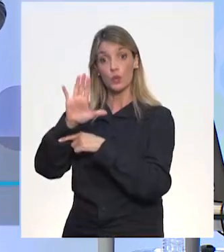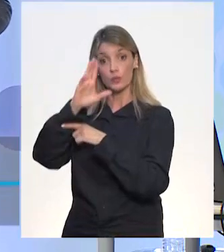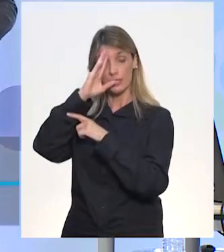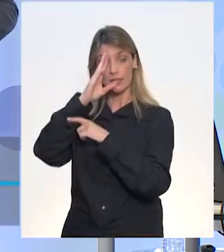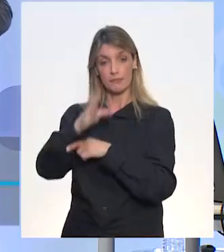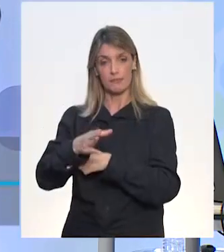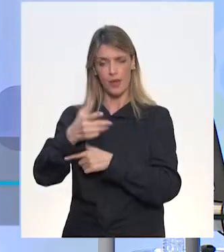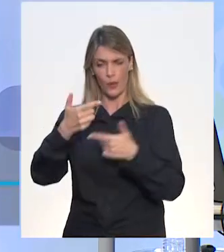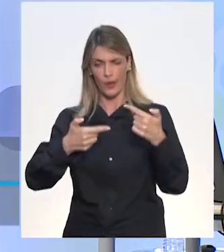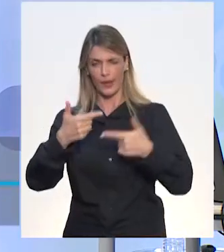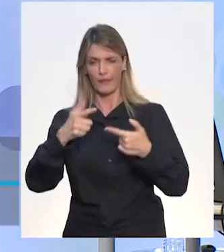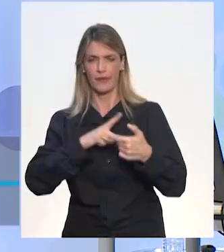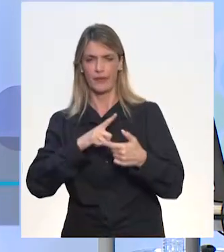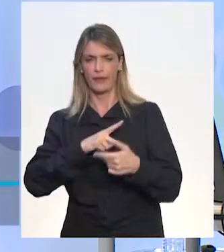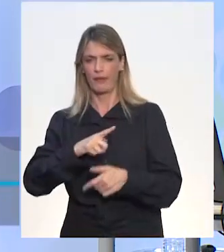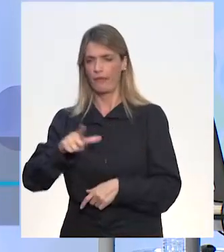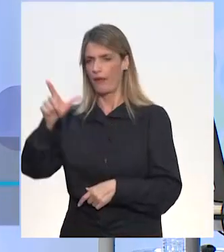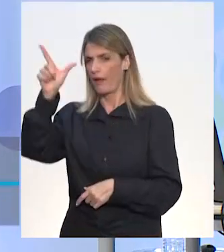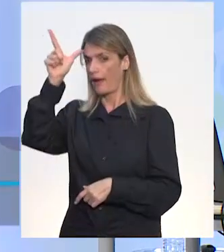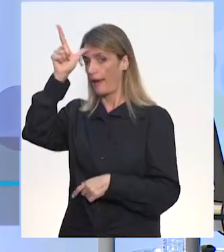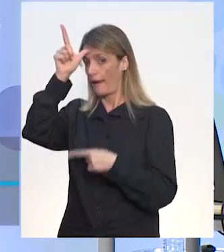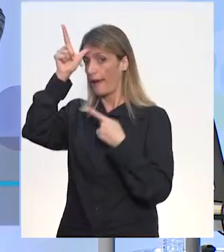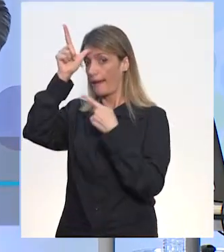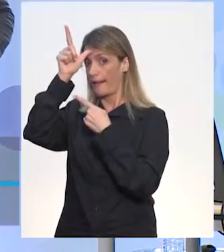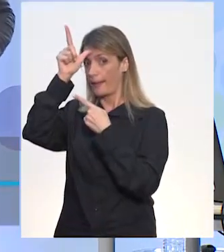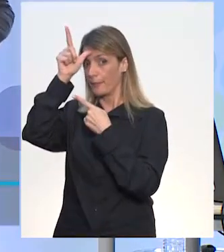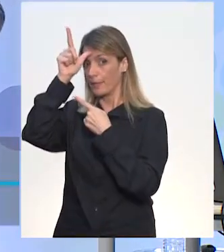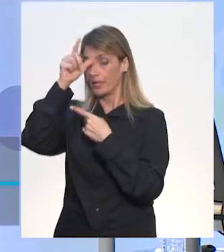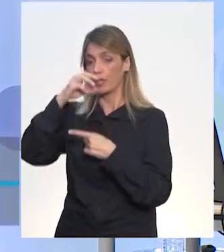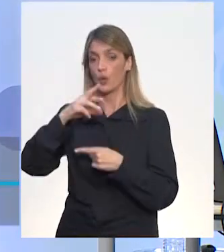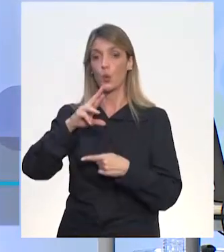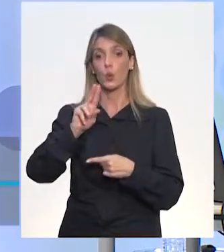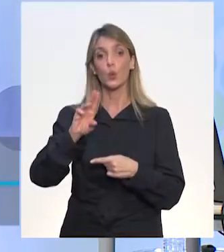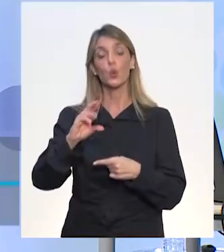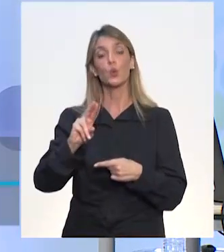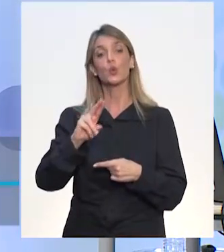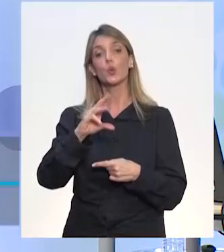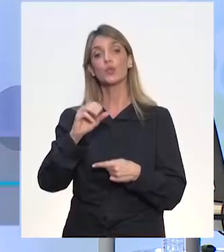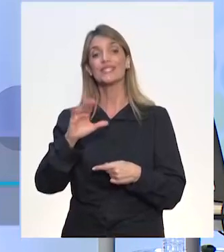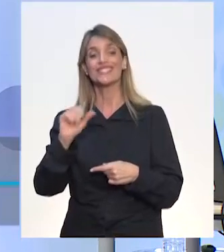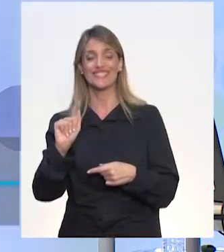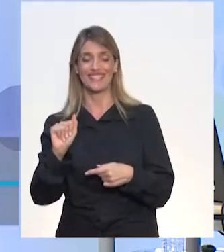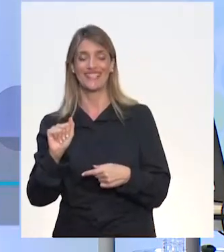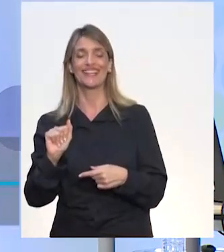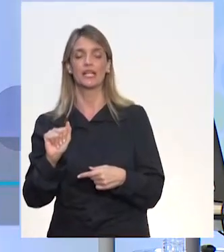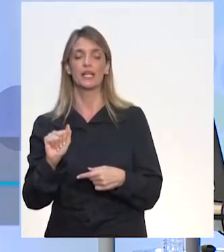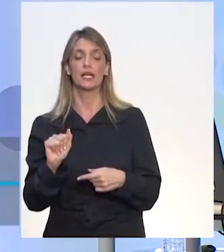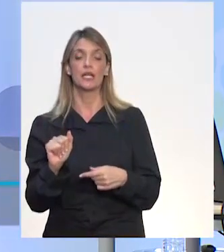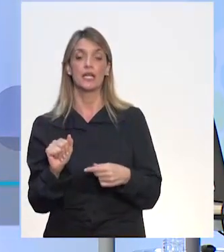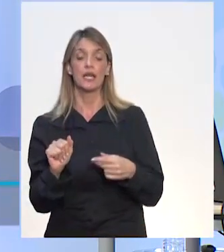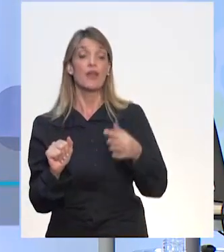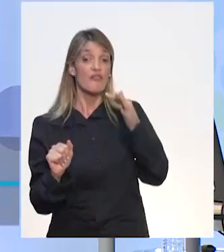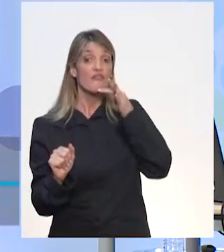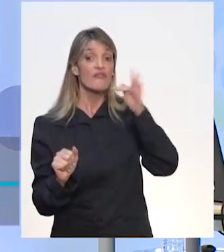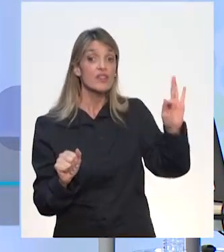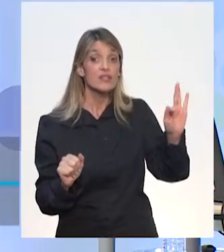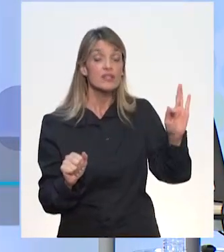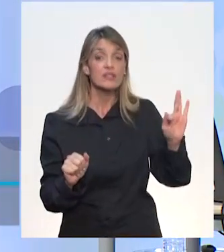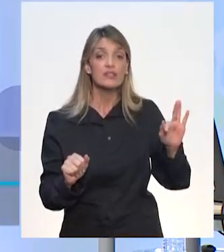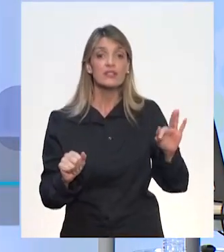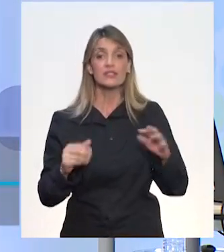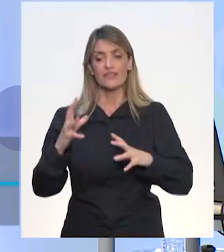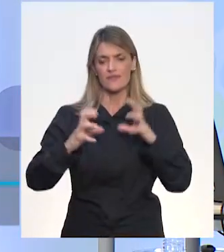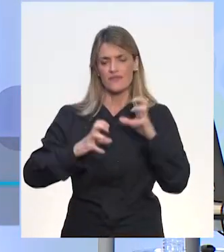que envolveram a Alemanha, na época chamada de Prússia, e a França, o mais intenso de todos os conflitos, a